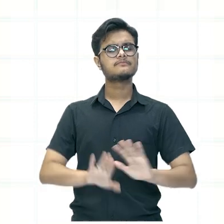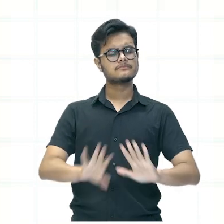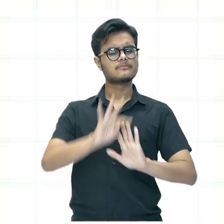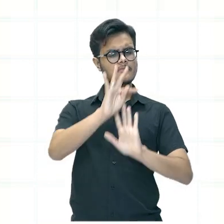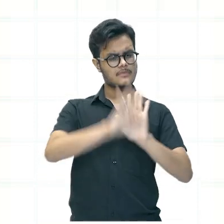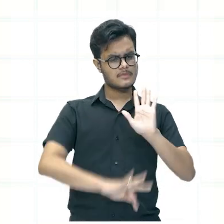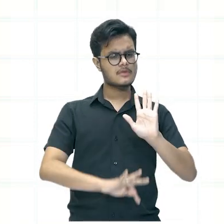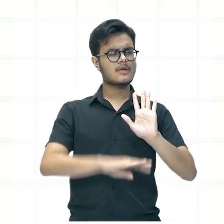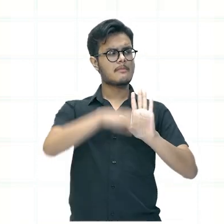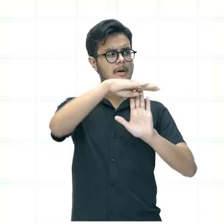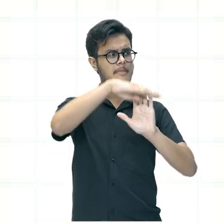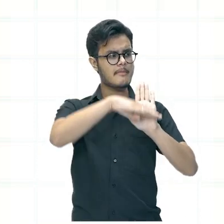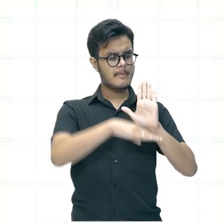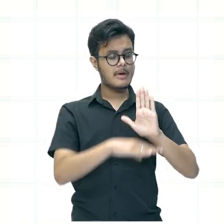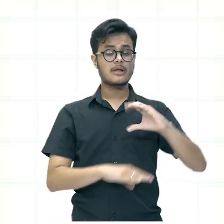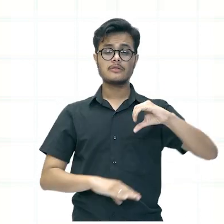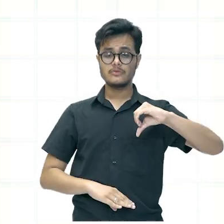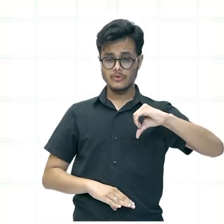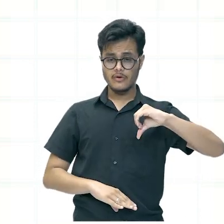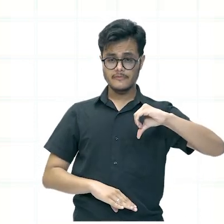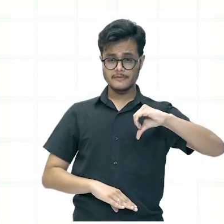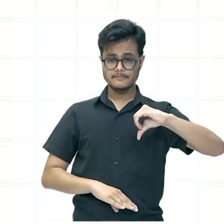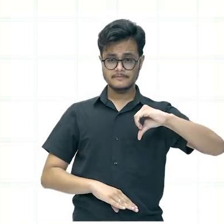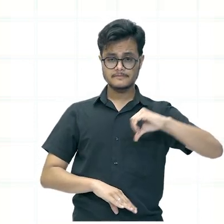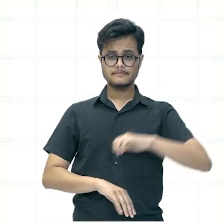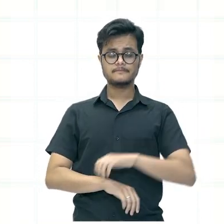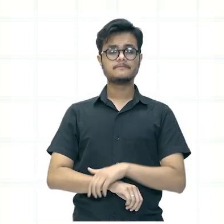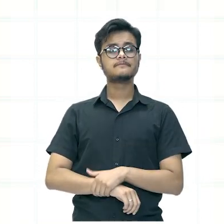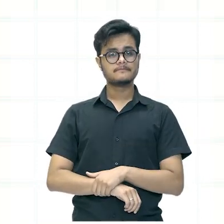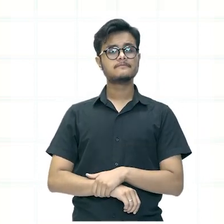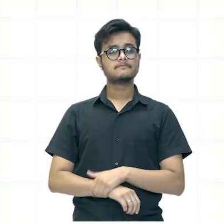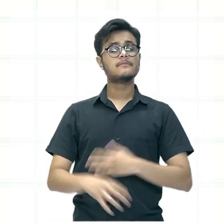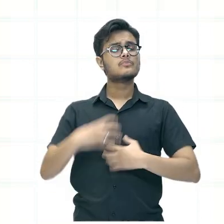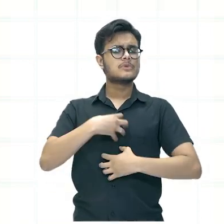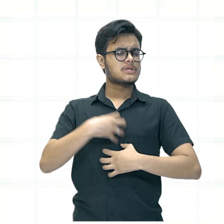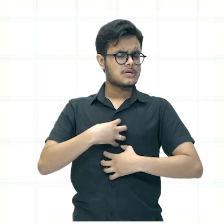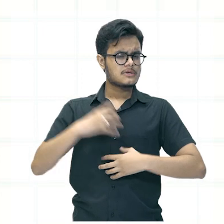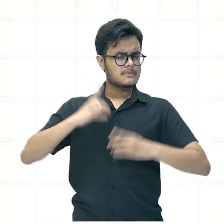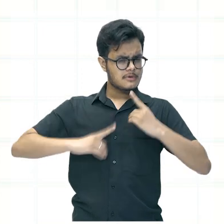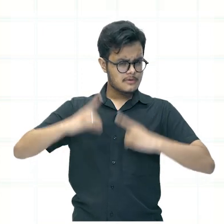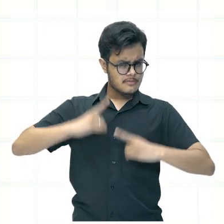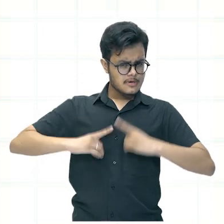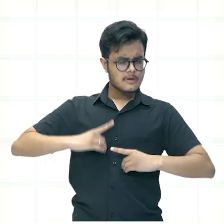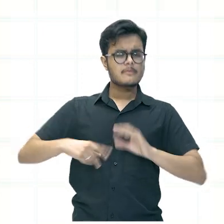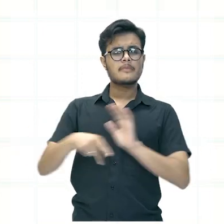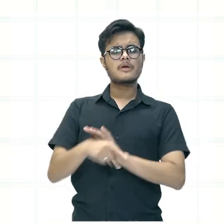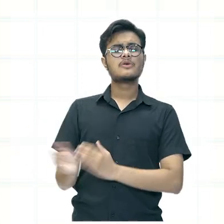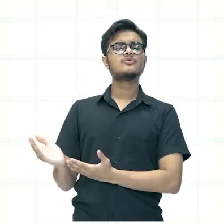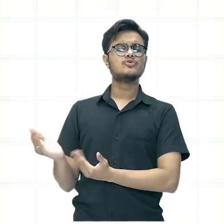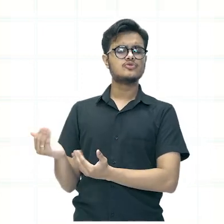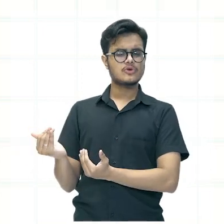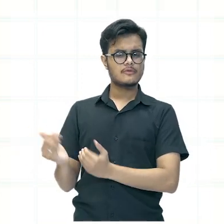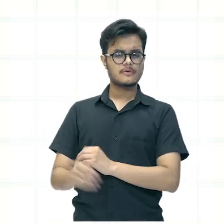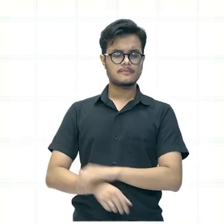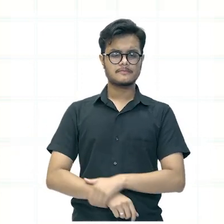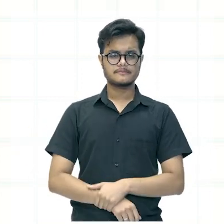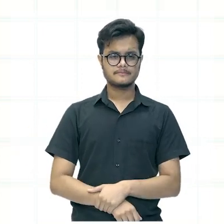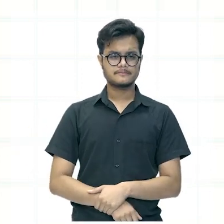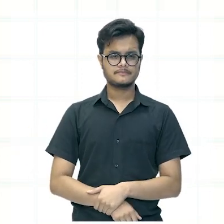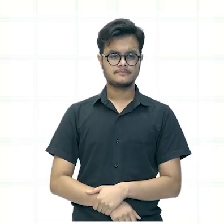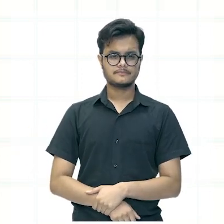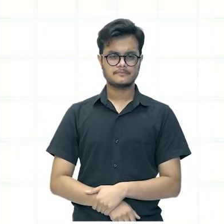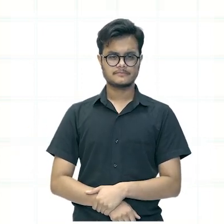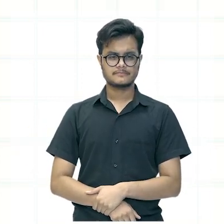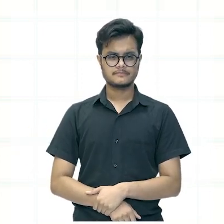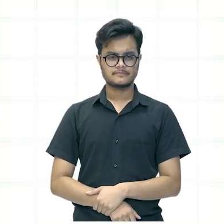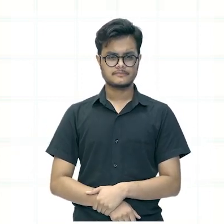9 tópicos que pode aparecer, né, esse tipo de sinais na sua criança, né, no seu adolescente. Então, aqui começa,